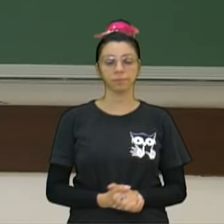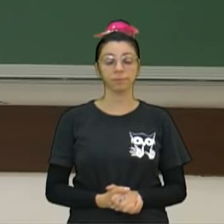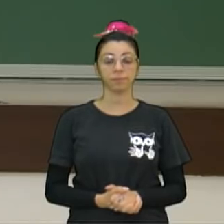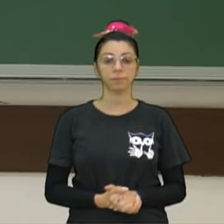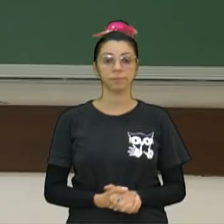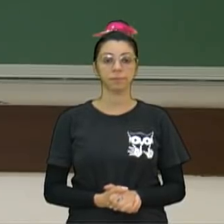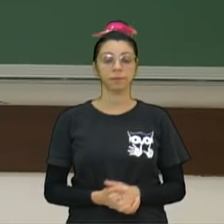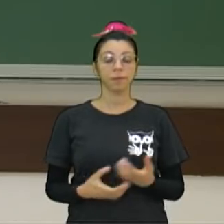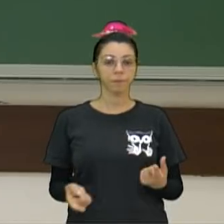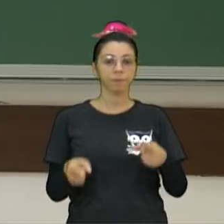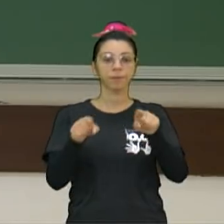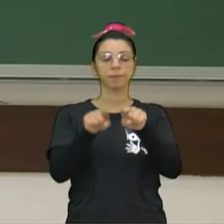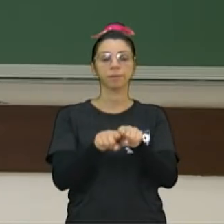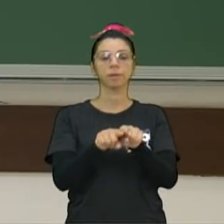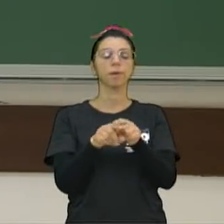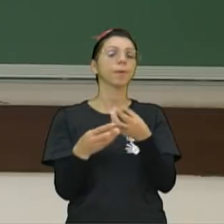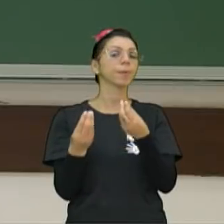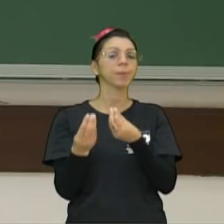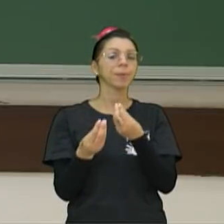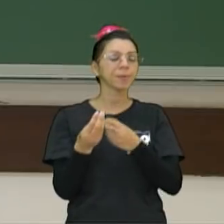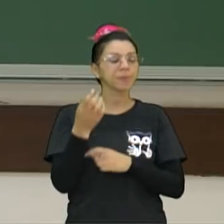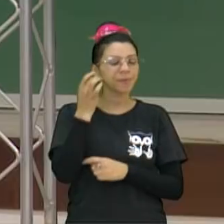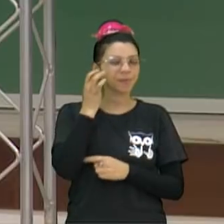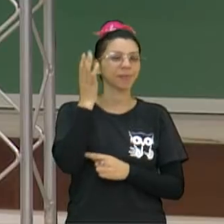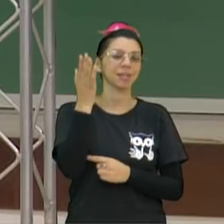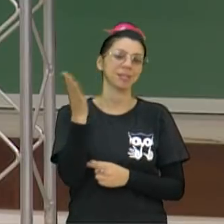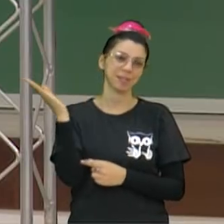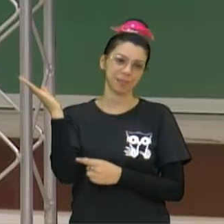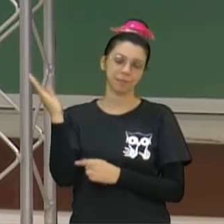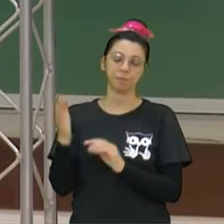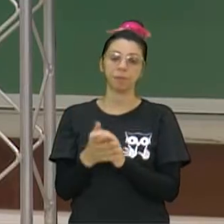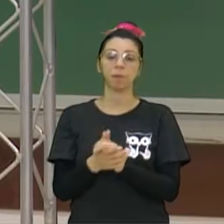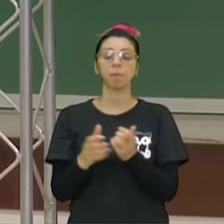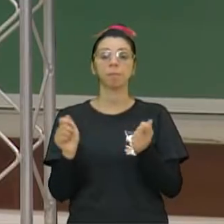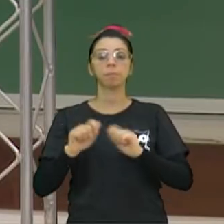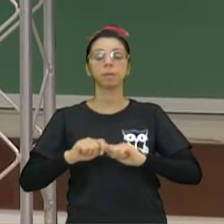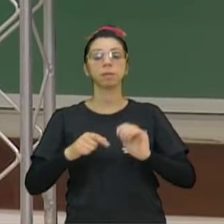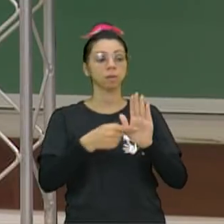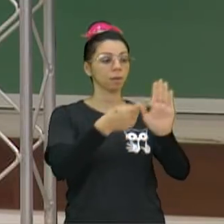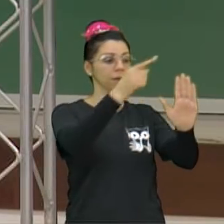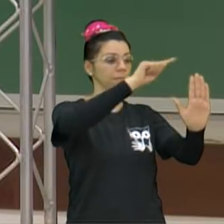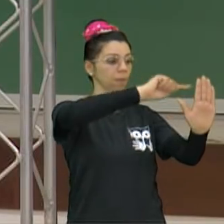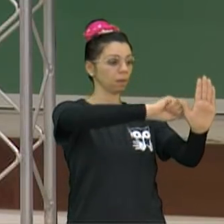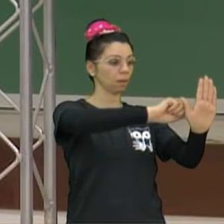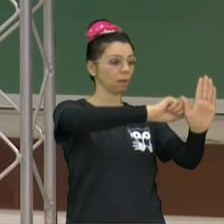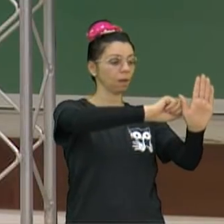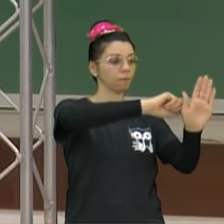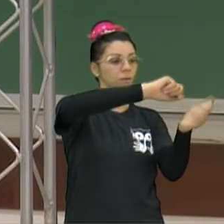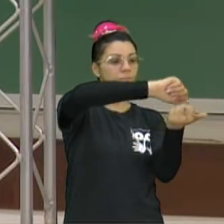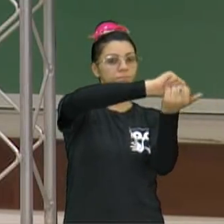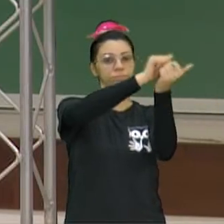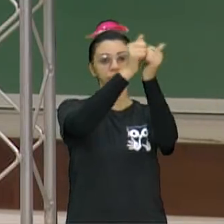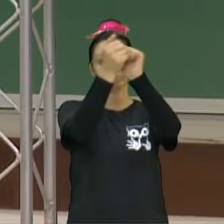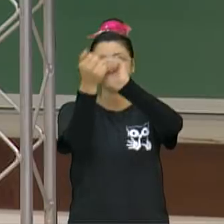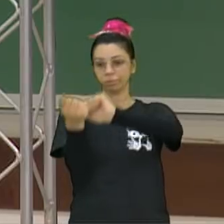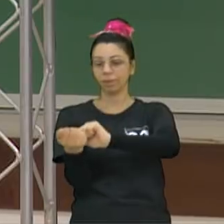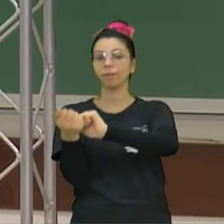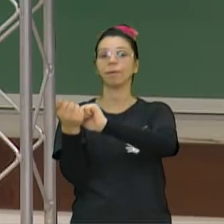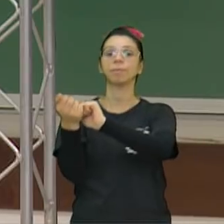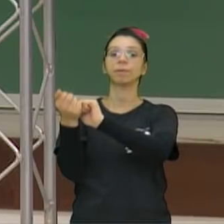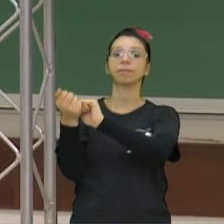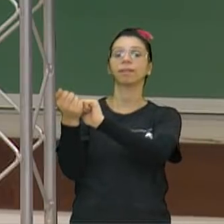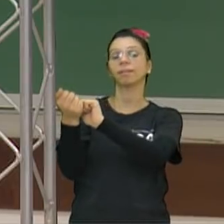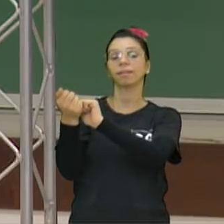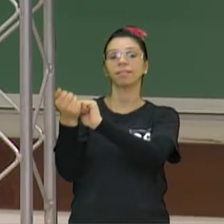Voltando então, pessoal, olha como ficou fácil esse exercício, né? Vocês tinham que transformar uma metáfora em comparação inserindo a palavra como.